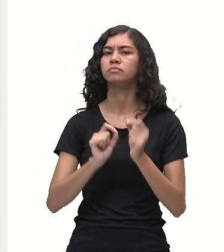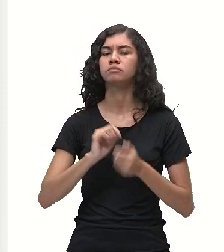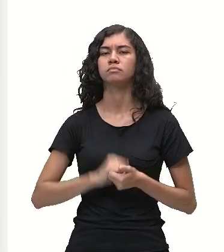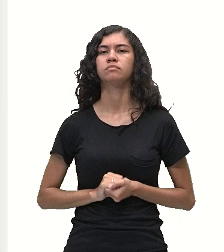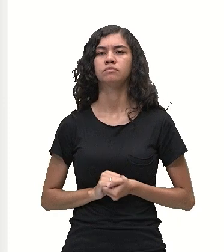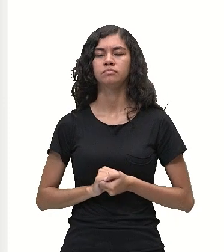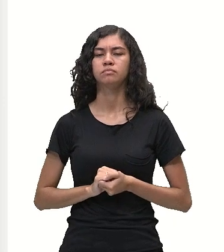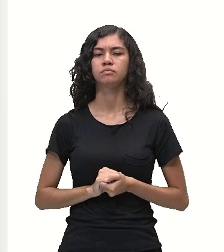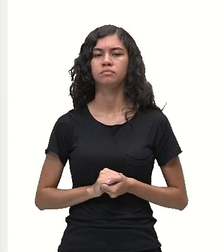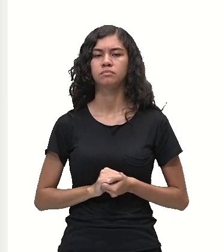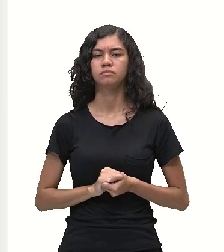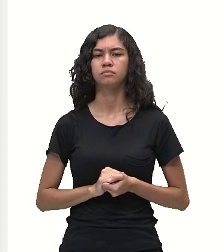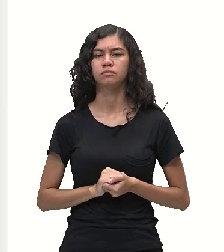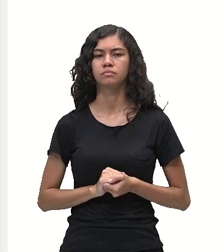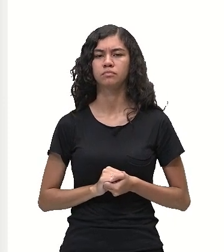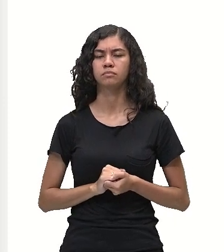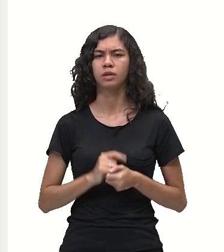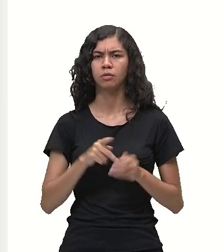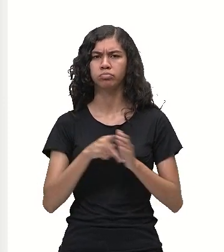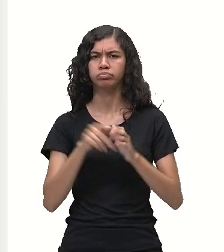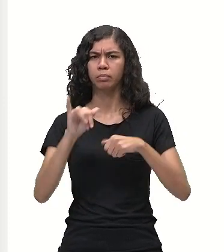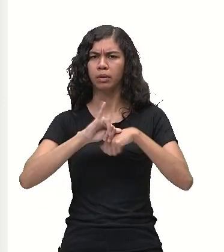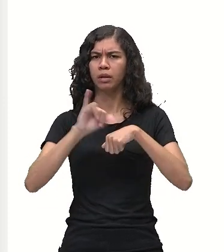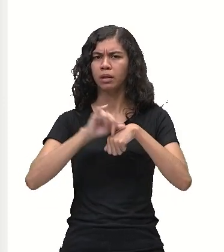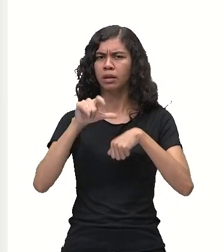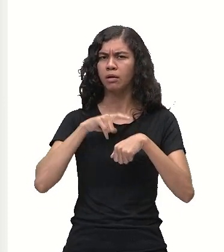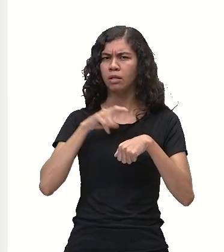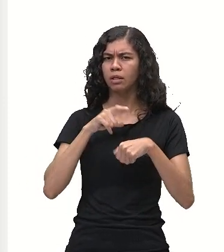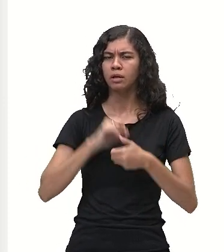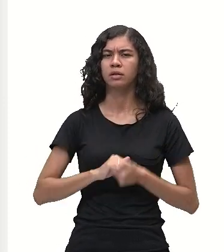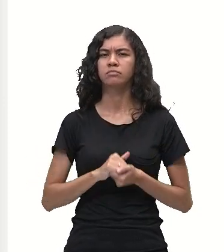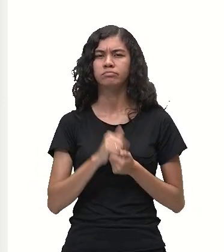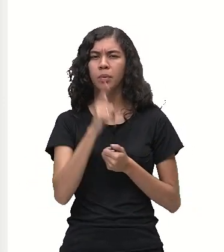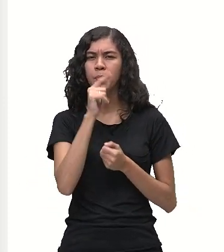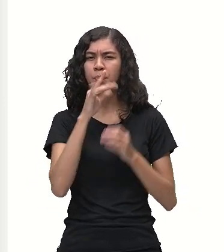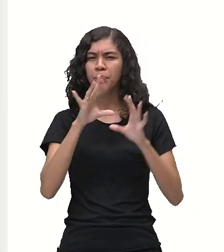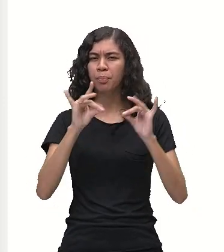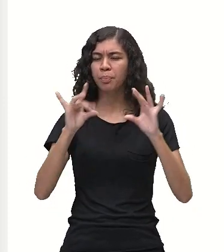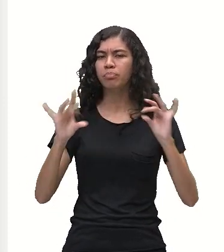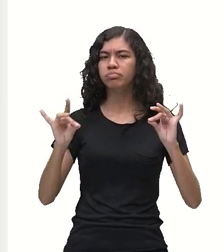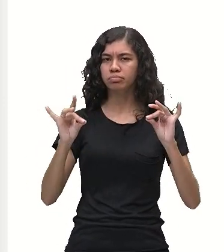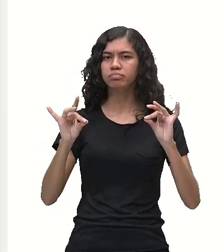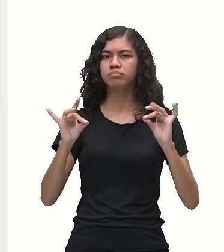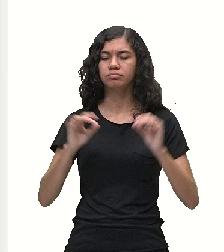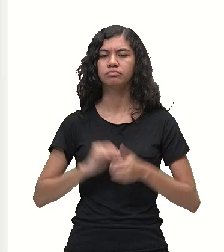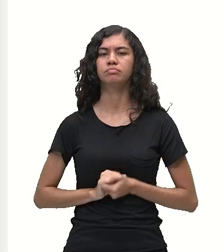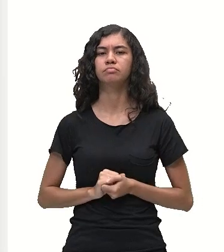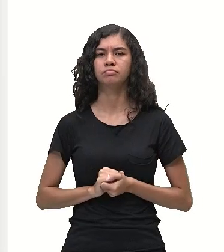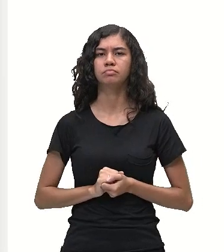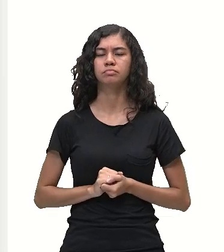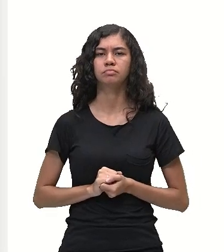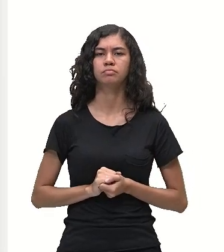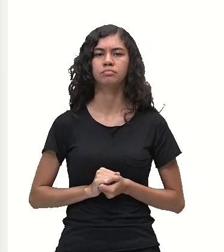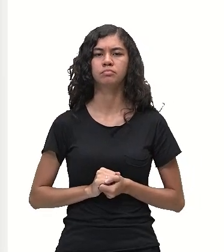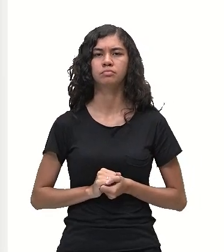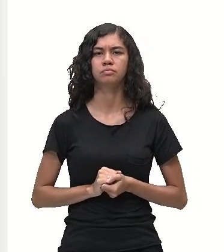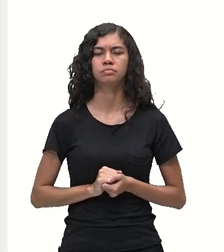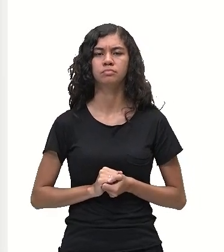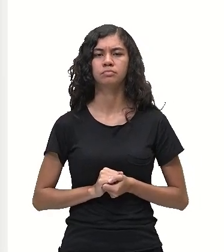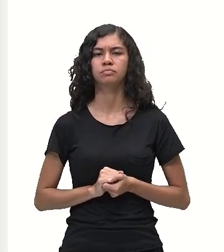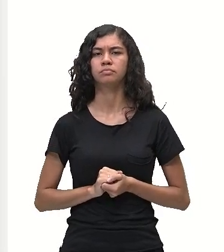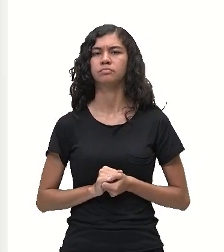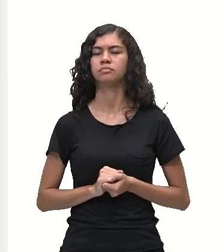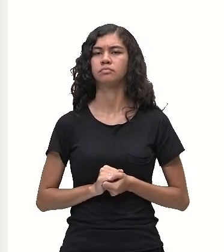que o mercúrio, que é um metal líquido em ambiente... em temperatura